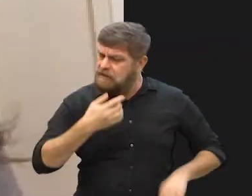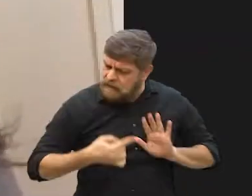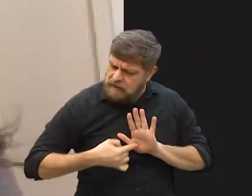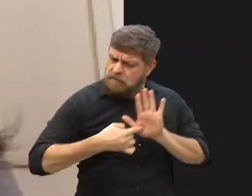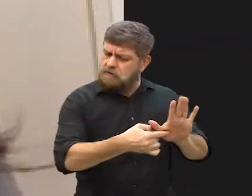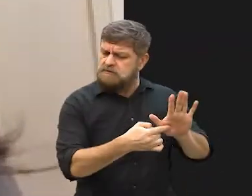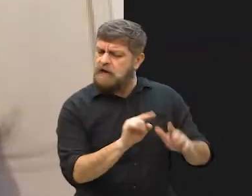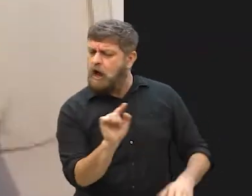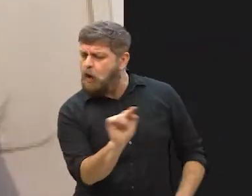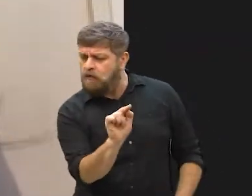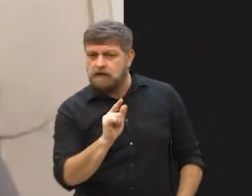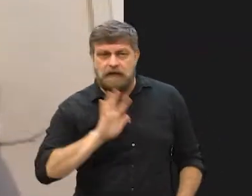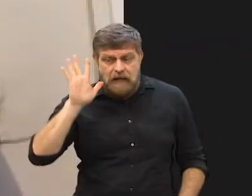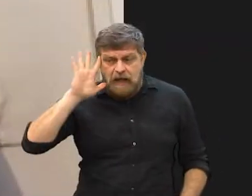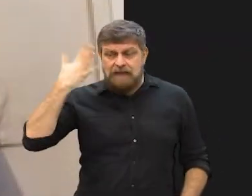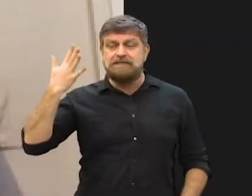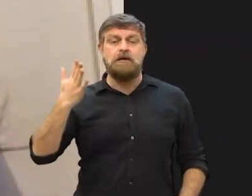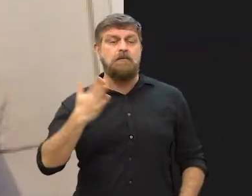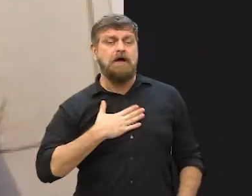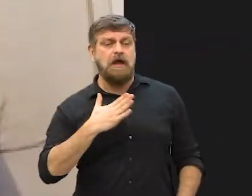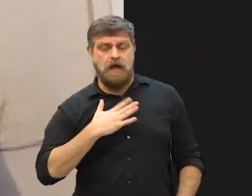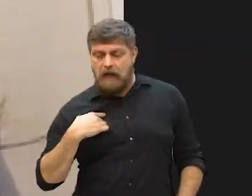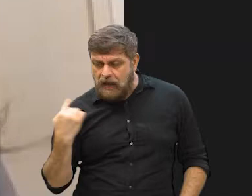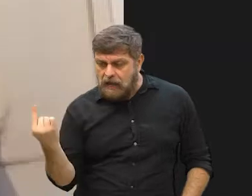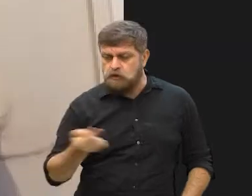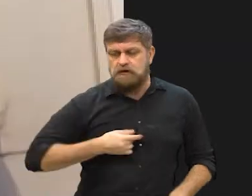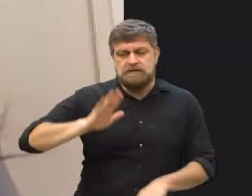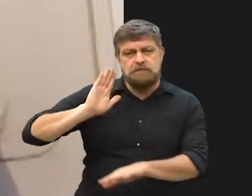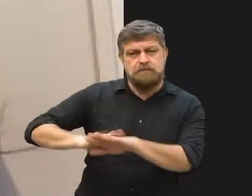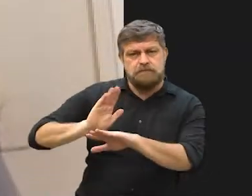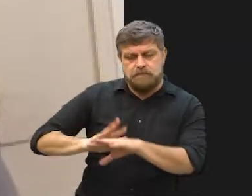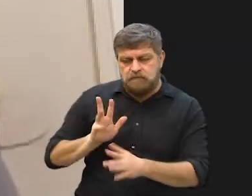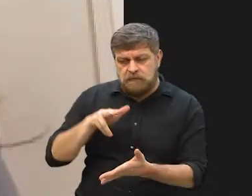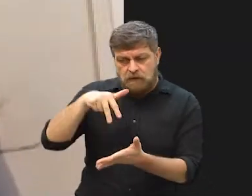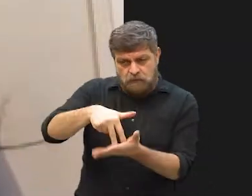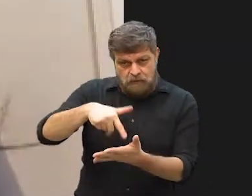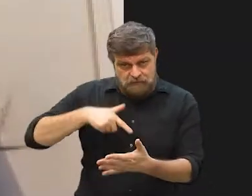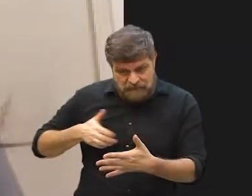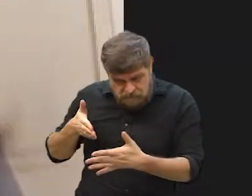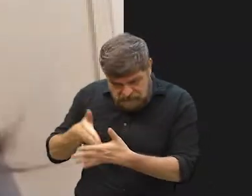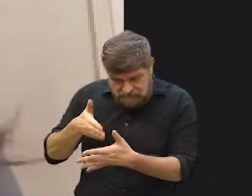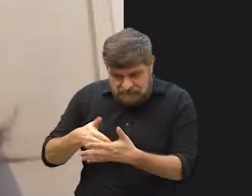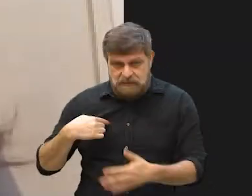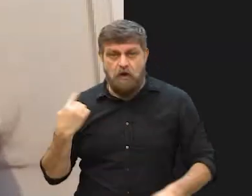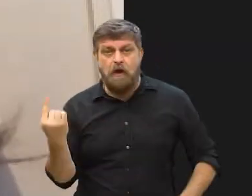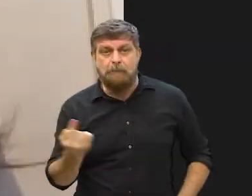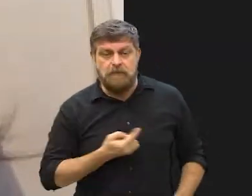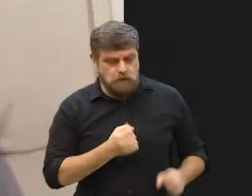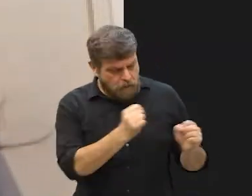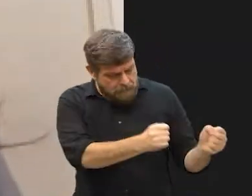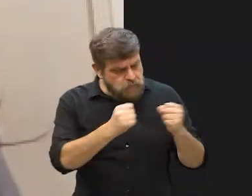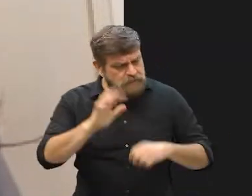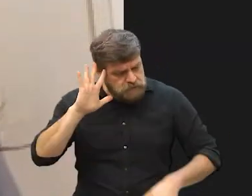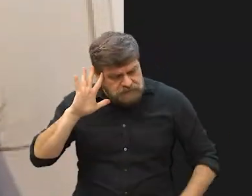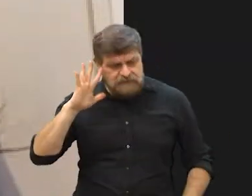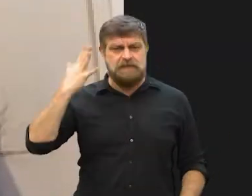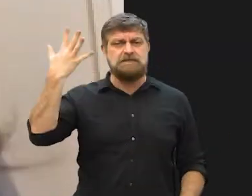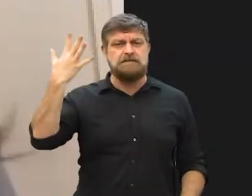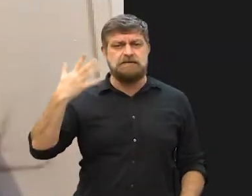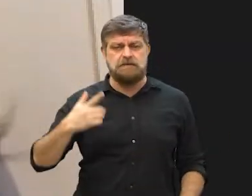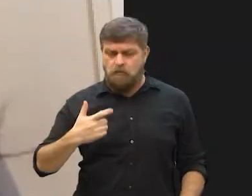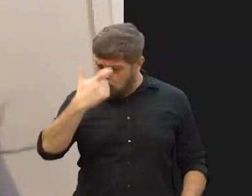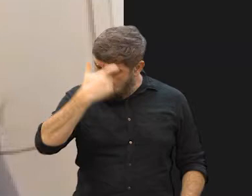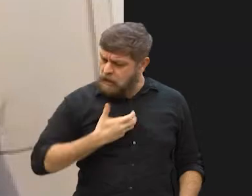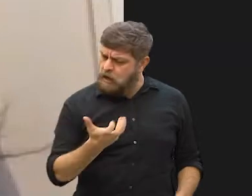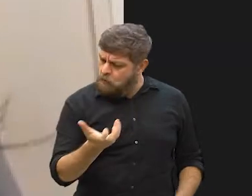que a decisão é nossa, né? Apesar de ter uma limitação, nós também temos o poder de decisão. É o que